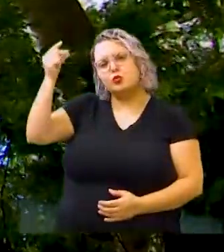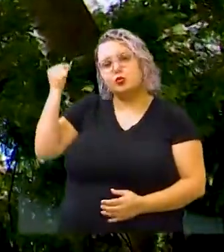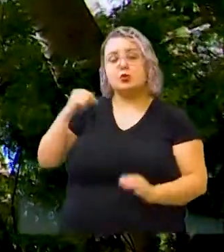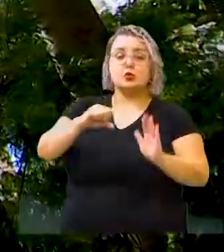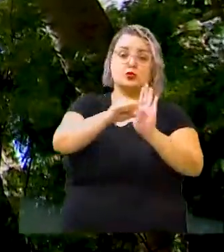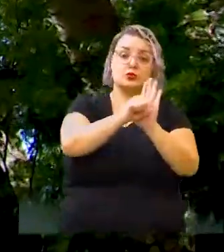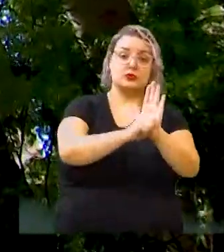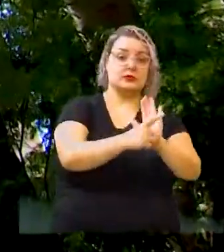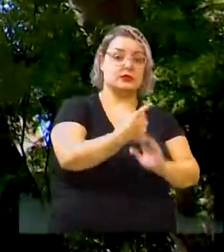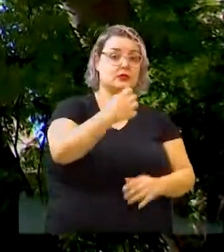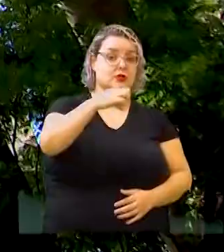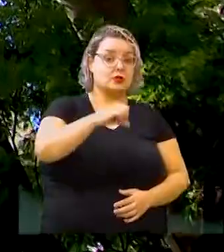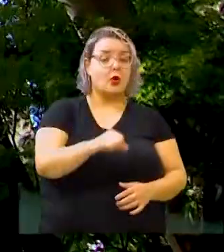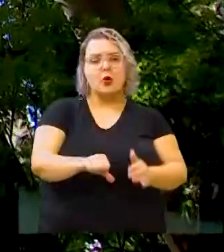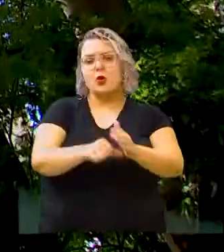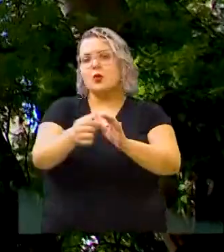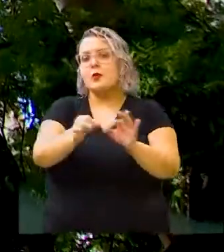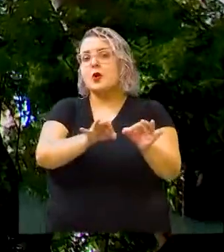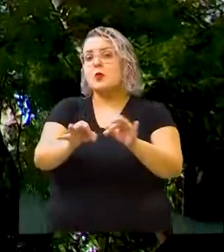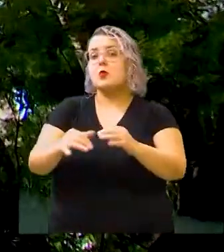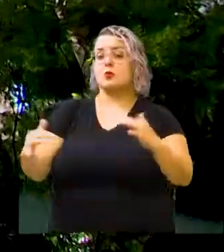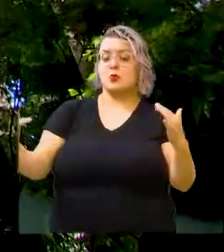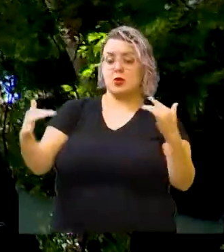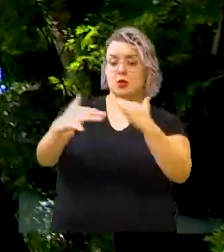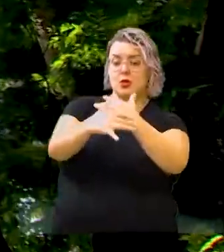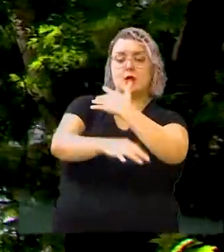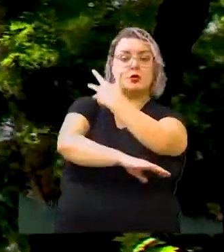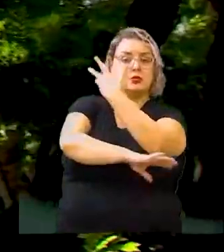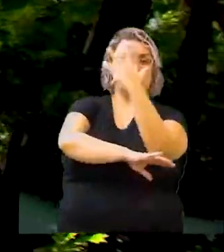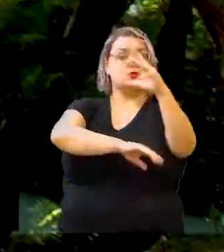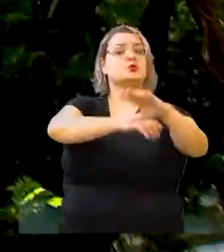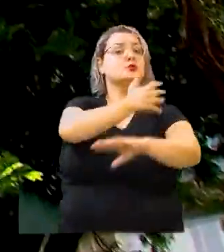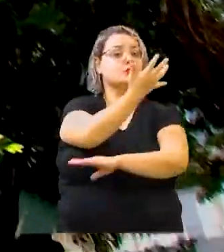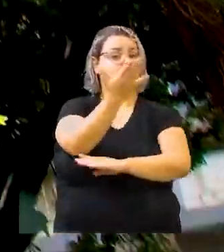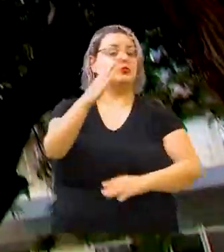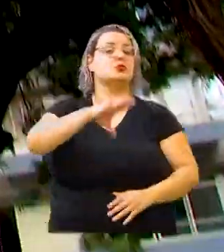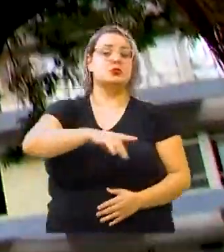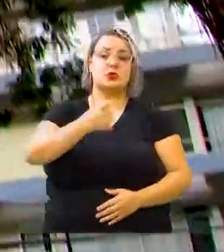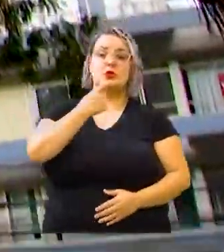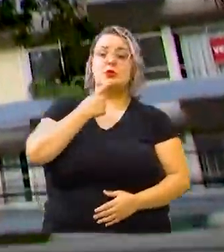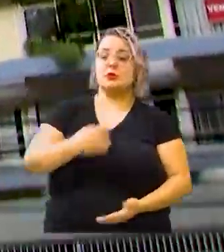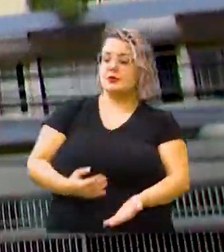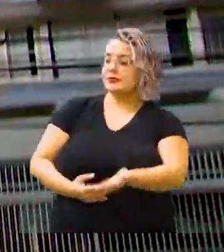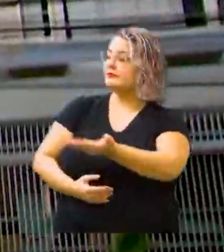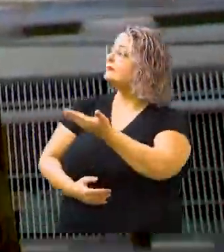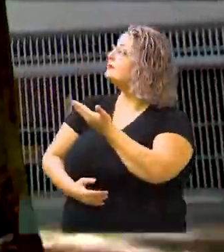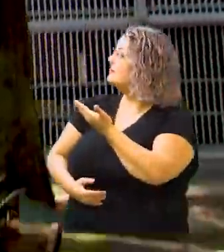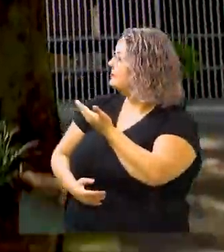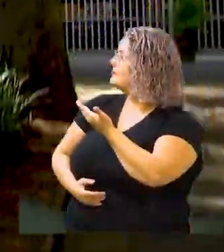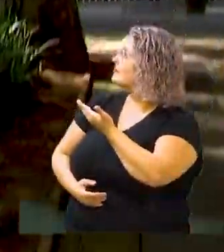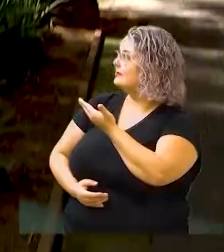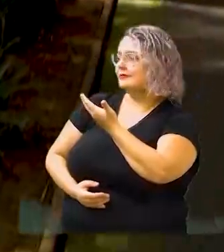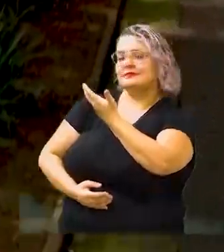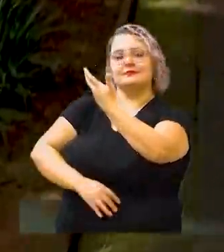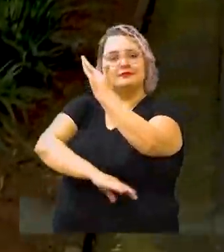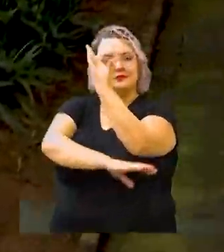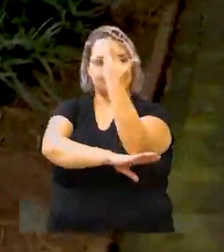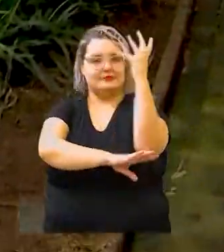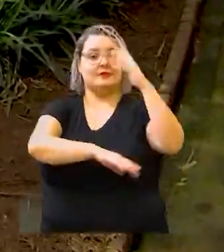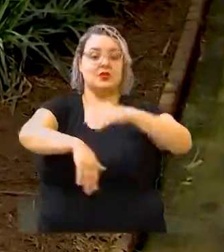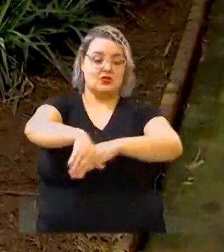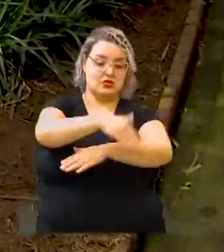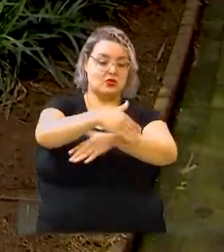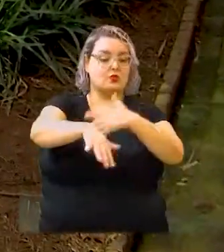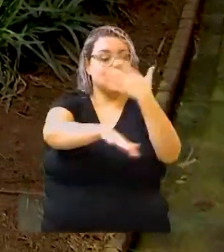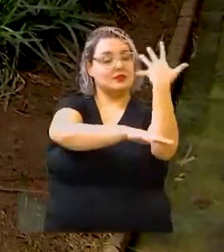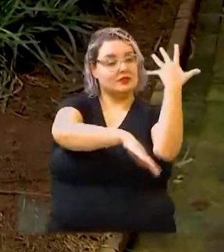século XIX. Os primeiros projetos de arborização urbana de Campinas incluíam essa espécie na arborização de